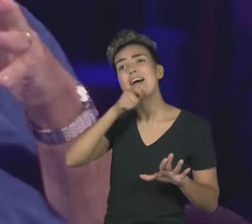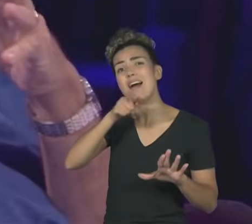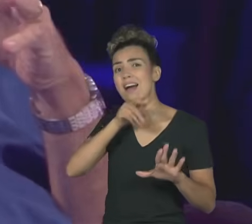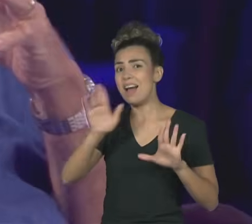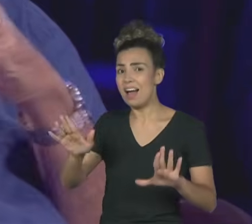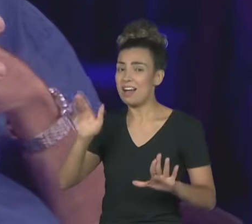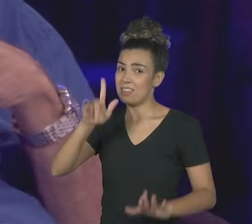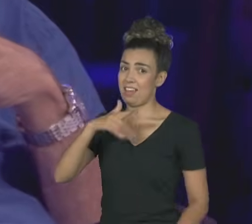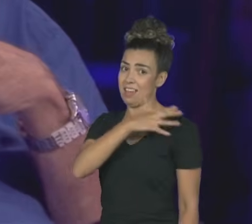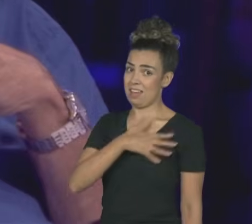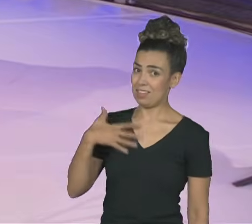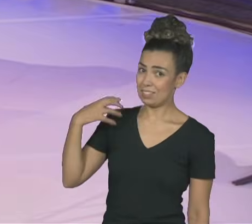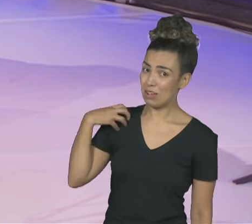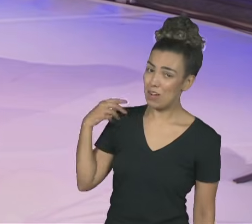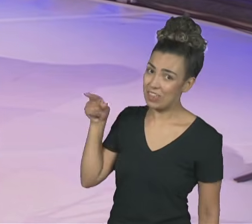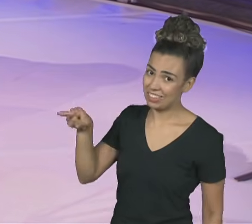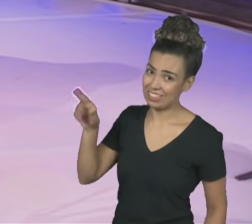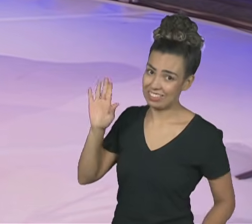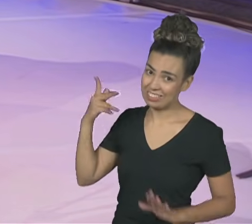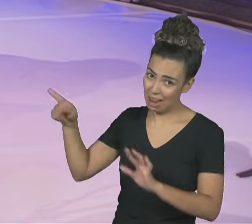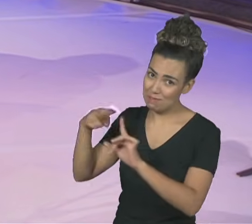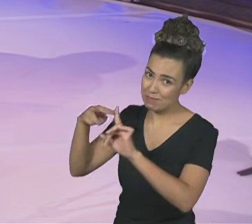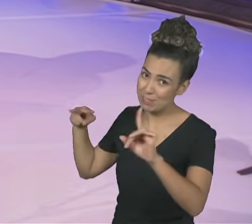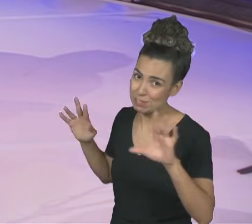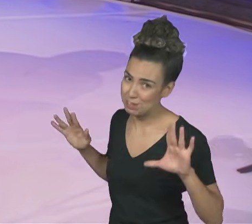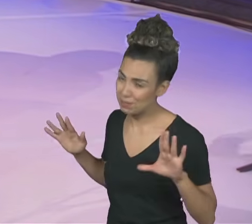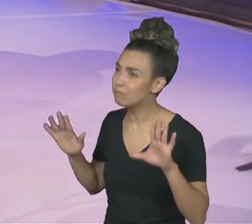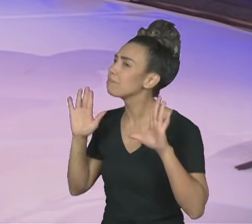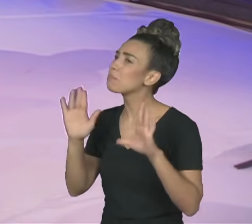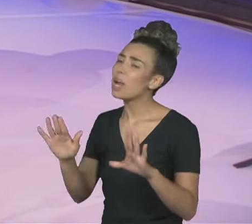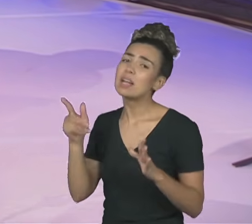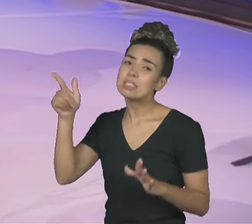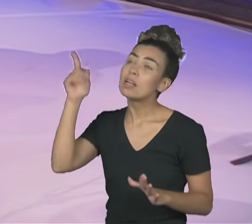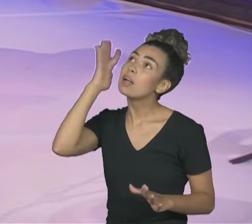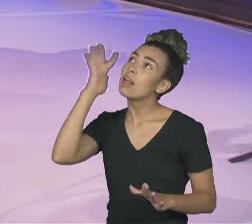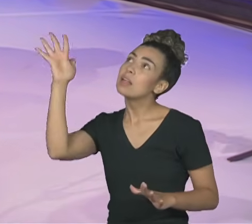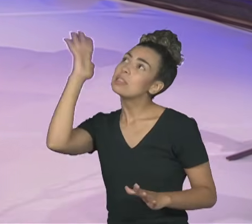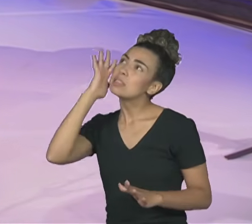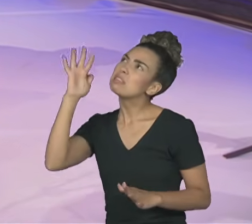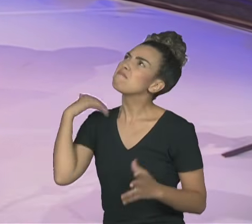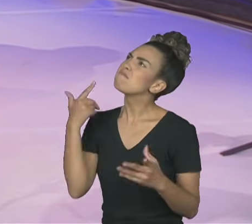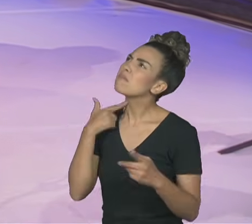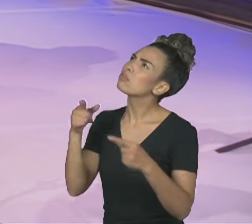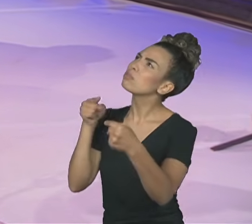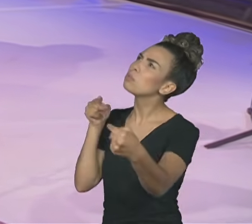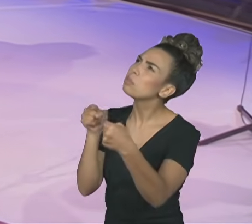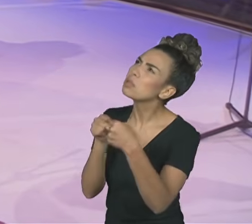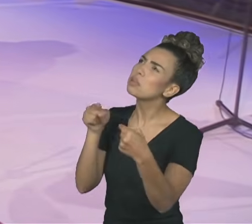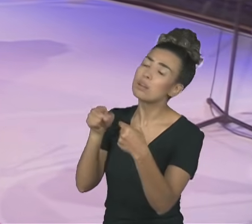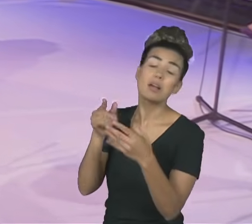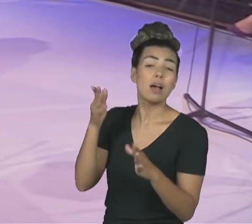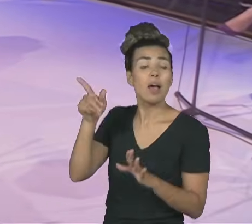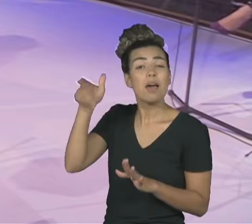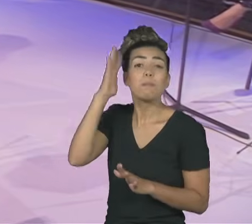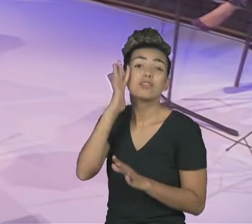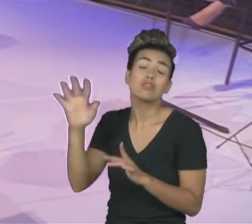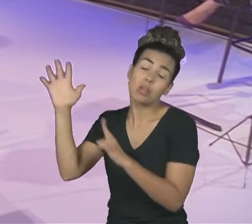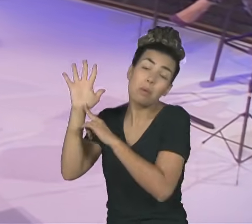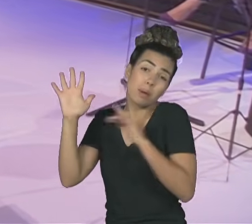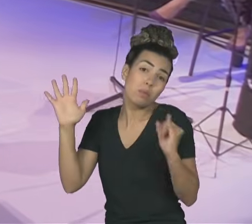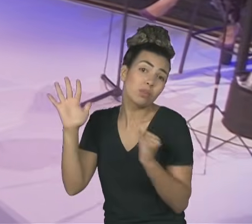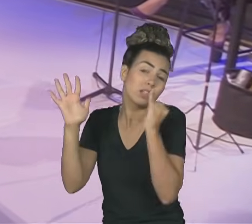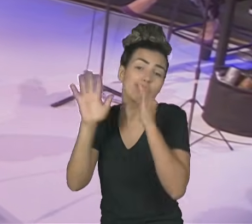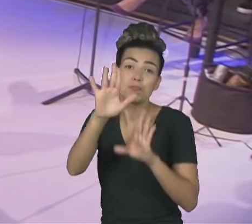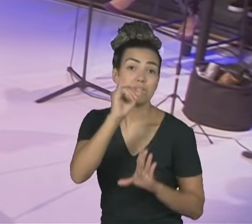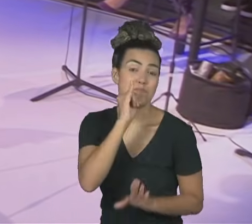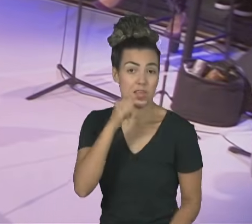só Aristófanes, né? Mas é uma ilusão que é importante ter. Né? Quando a gente tem um filho, quando a gente tem uma filha, a